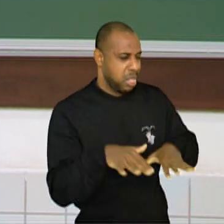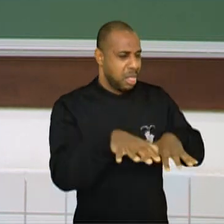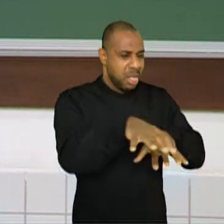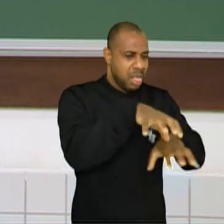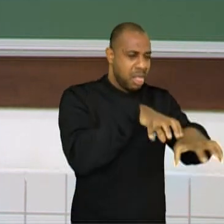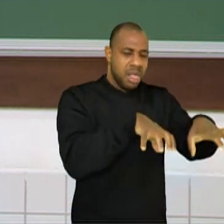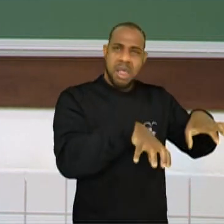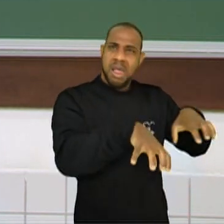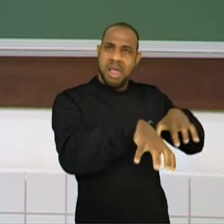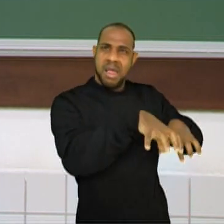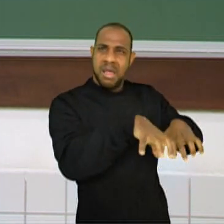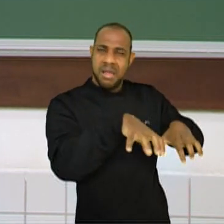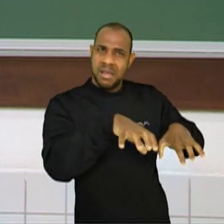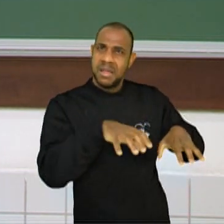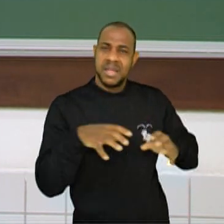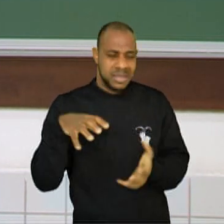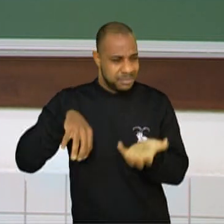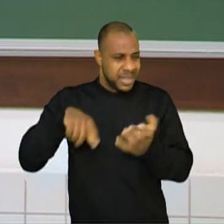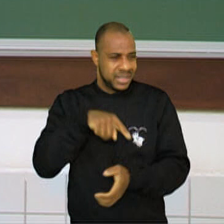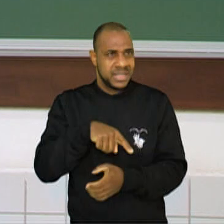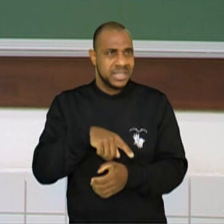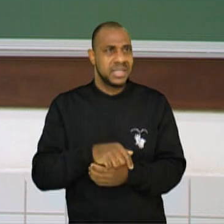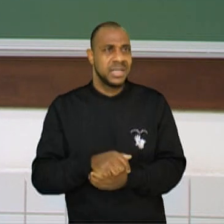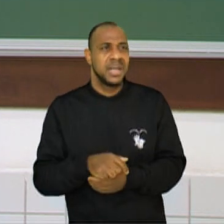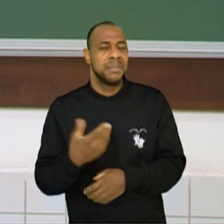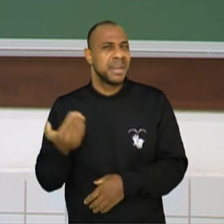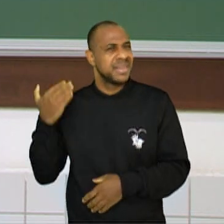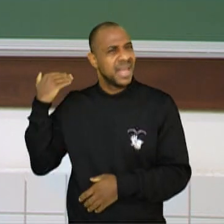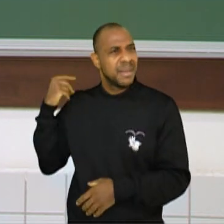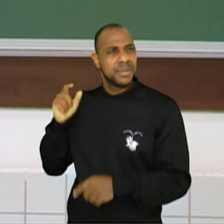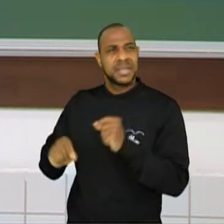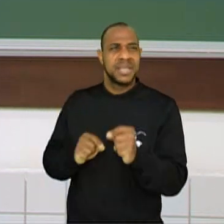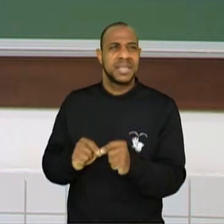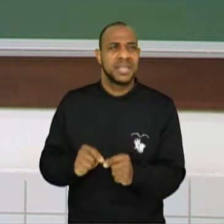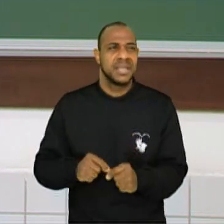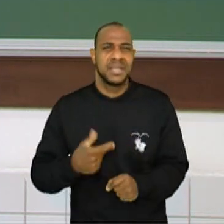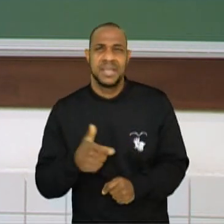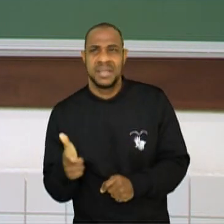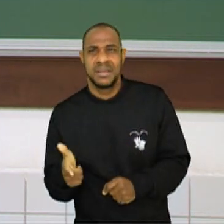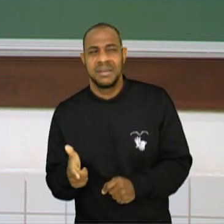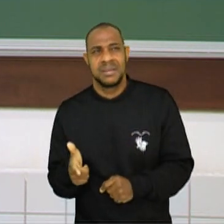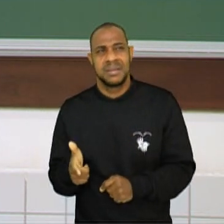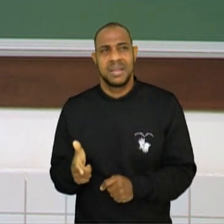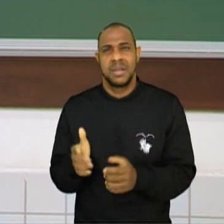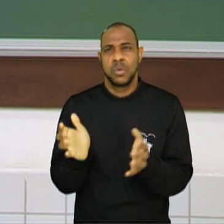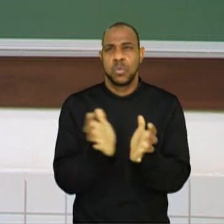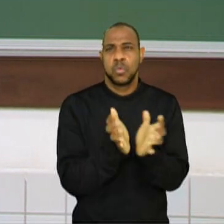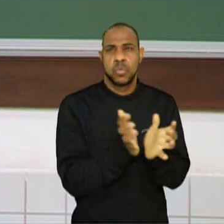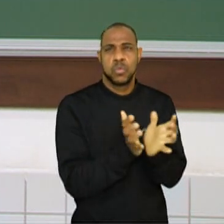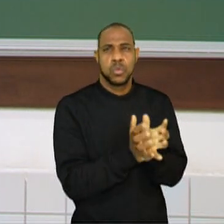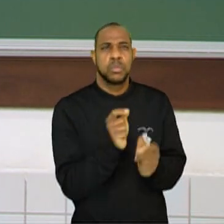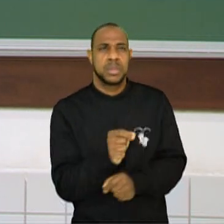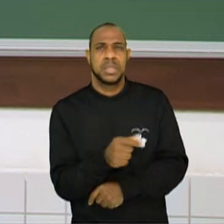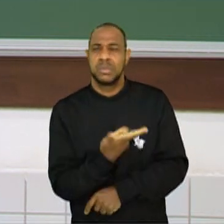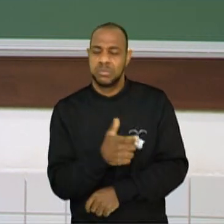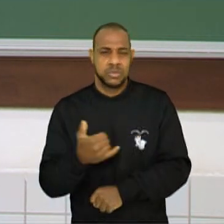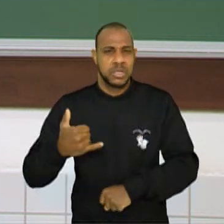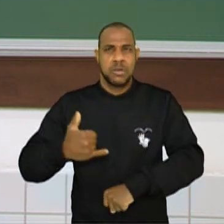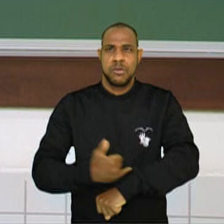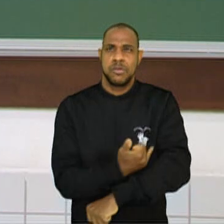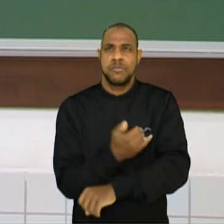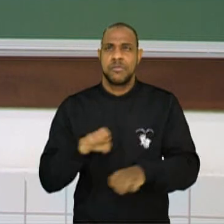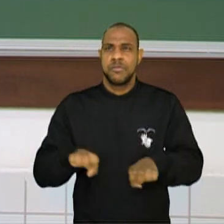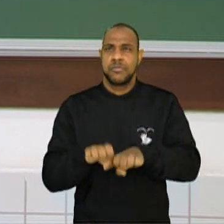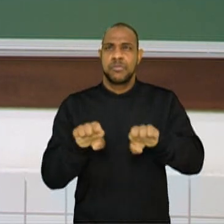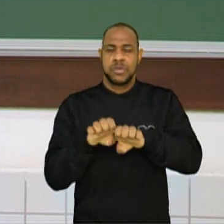até melhor estruturadas, mas à época eram não mais do que grandes ocupações sem infraestrutura